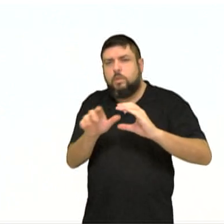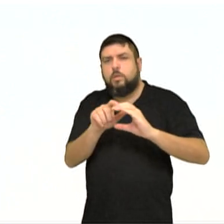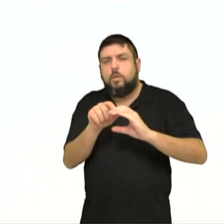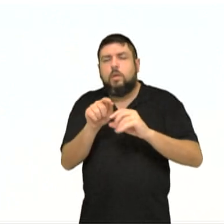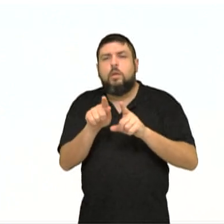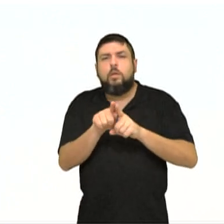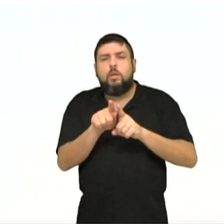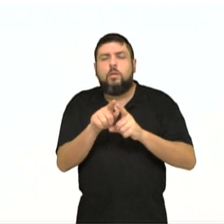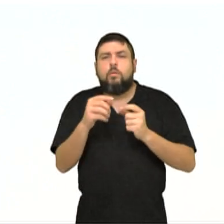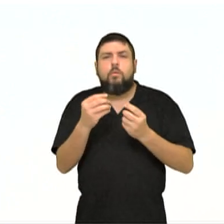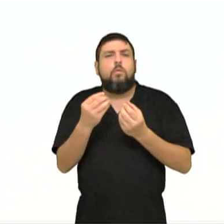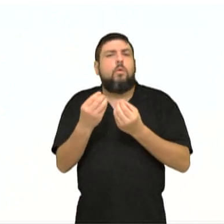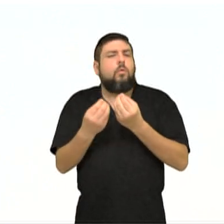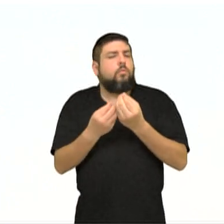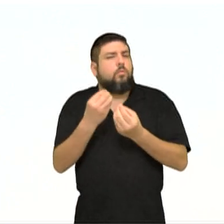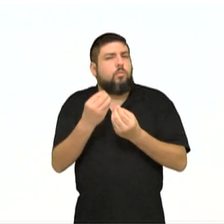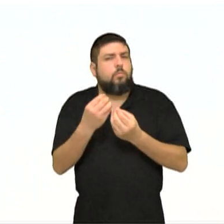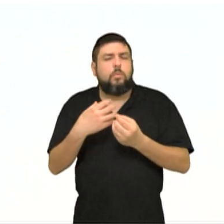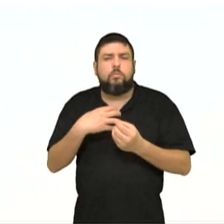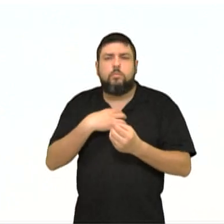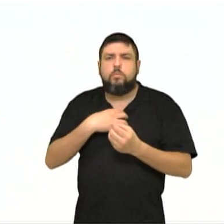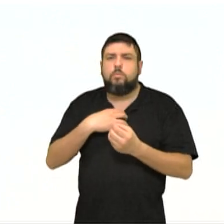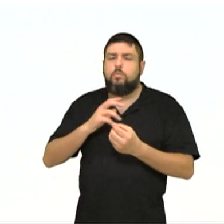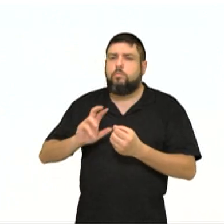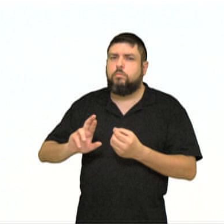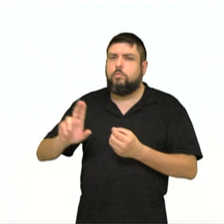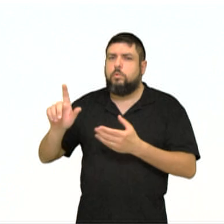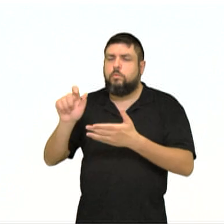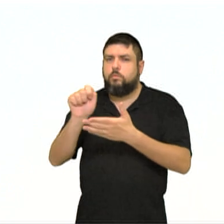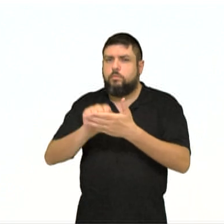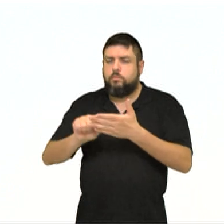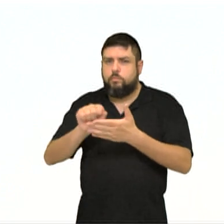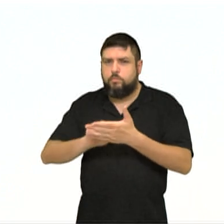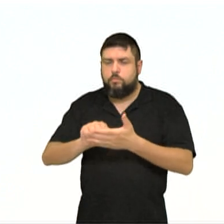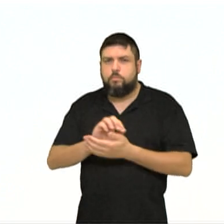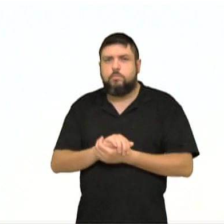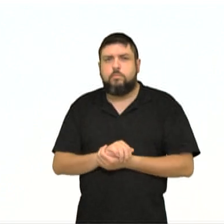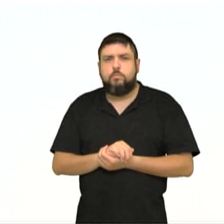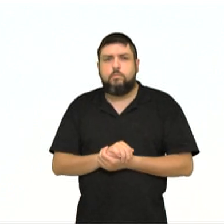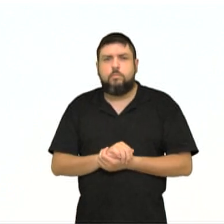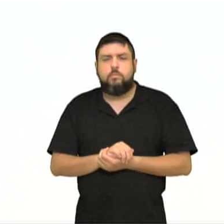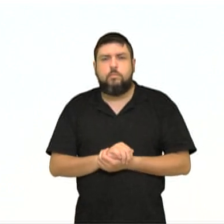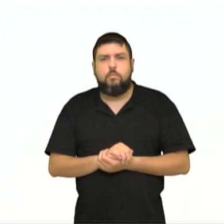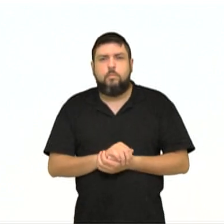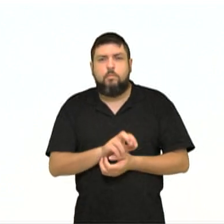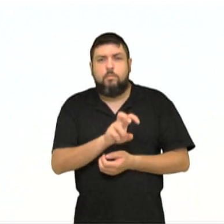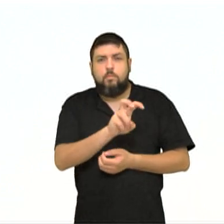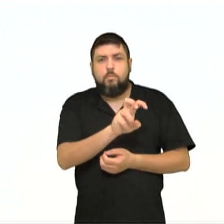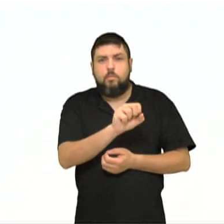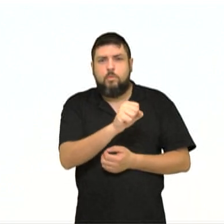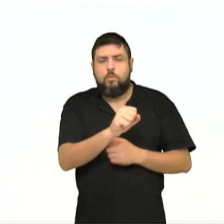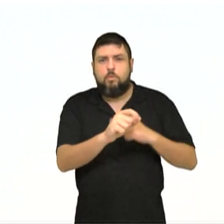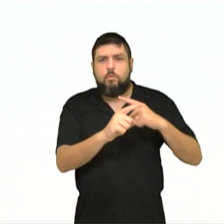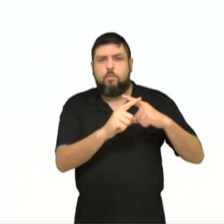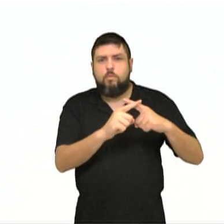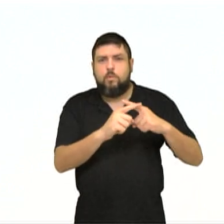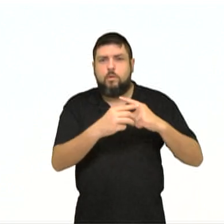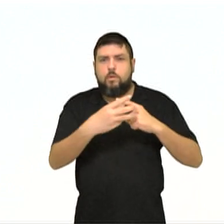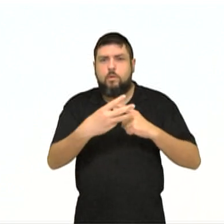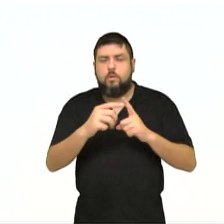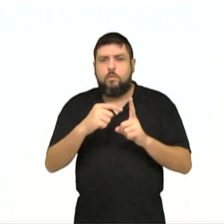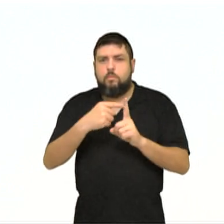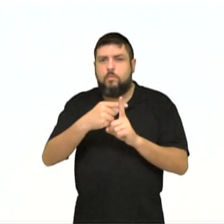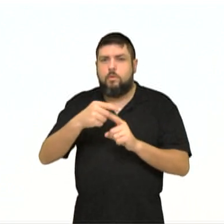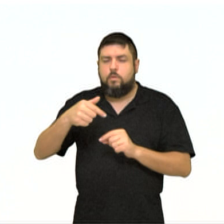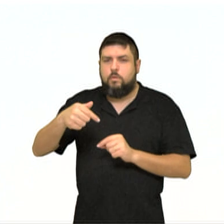maneira diferente aquela escrita da soma ali da letra B, tá? 58 vezes 3 mais 7, eu tenho aqui